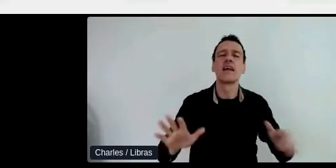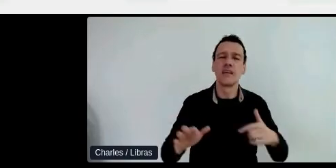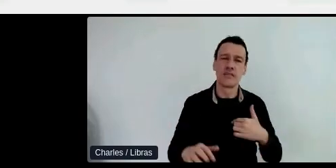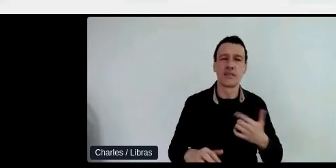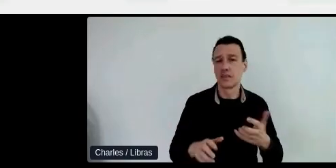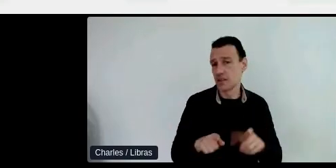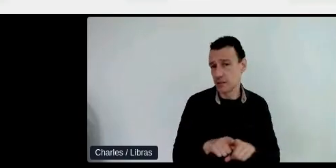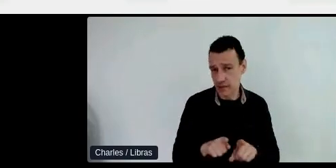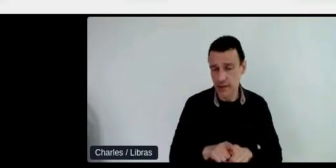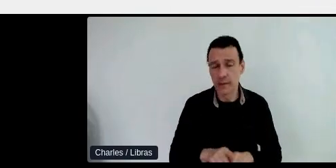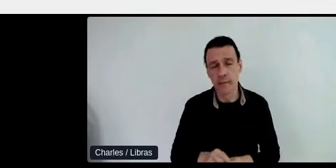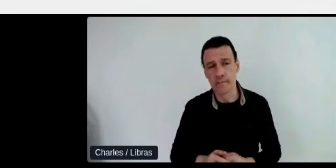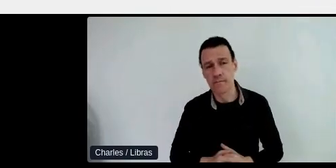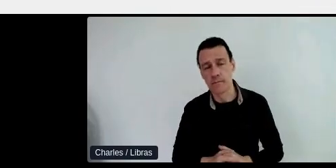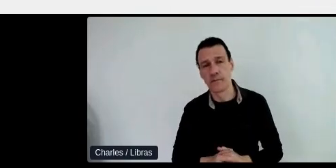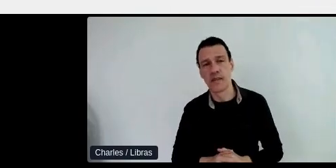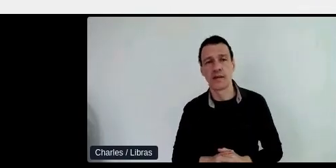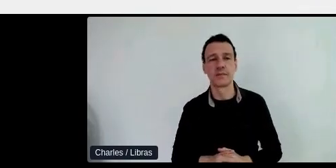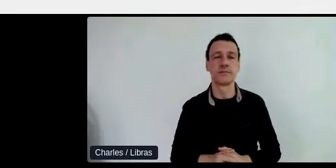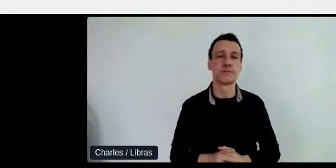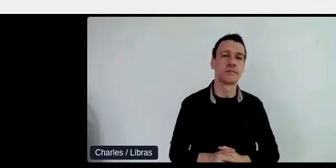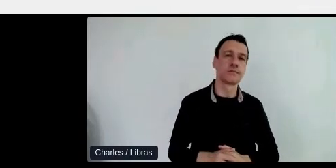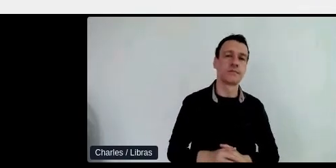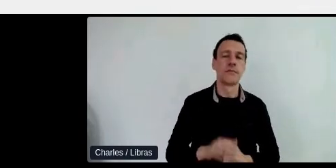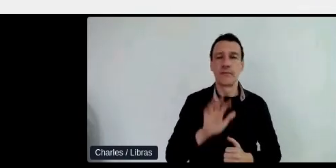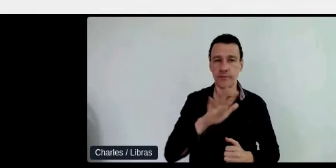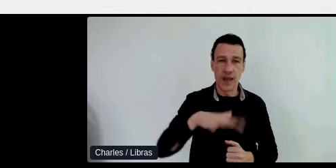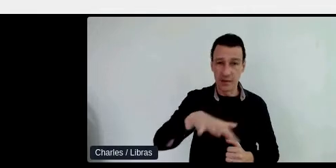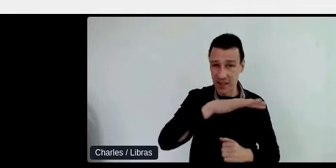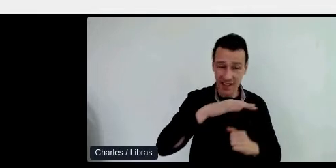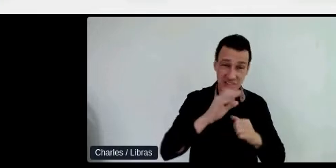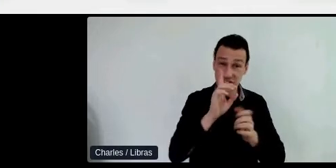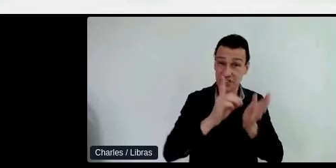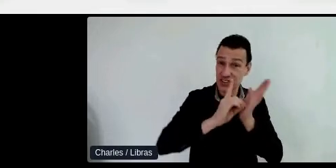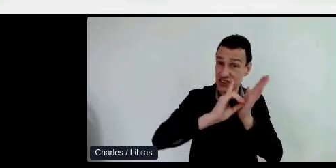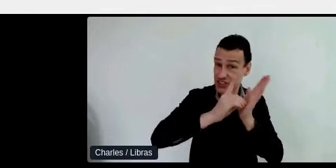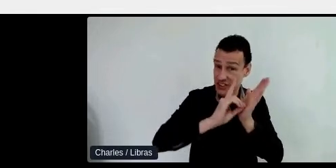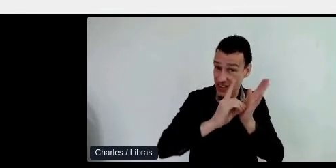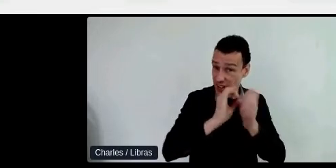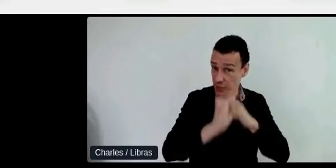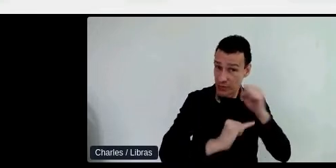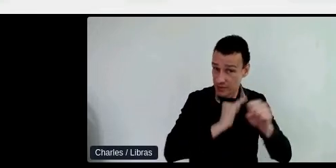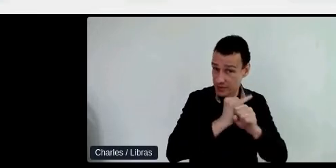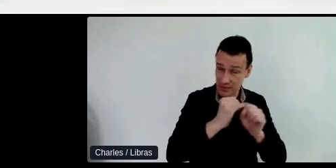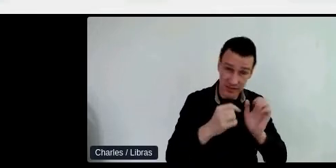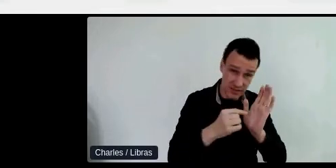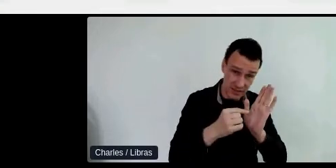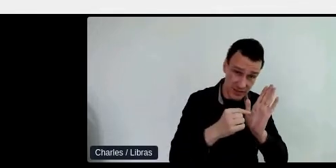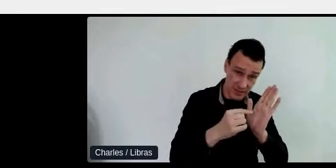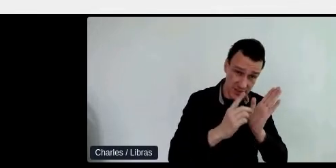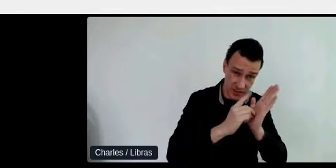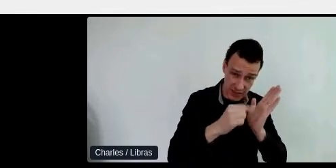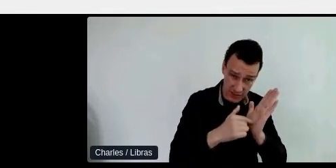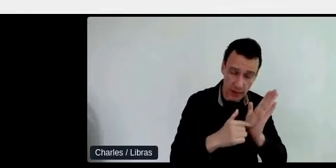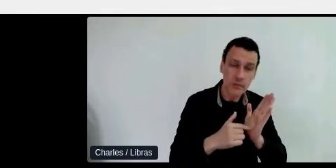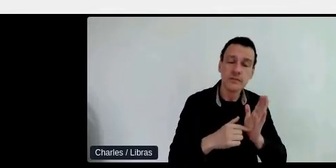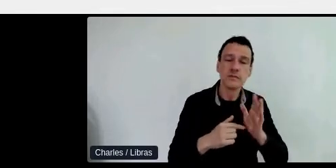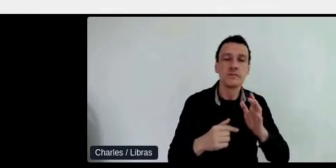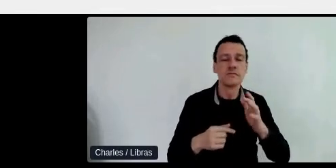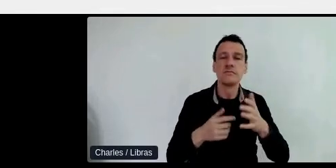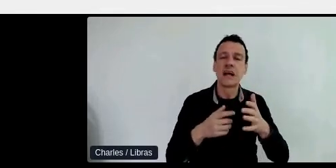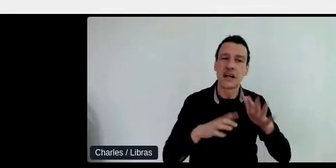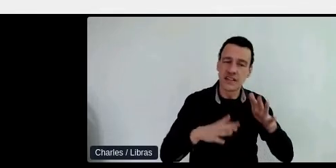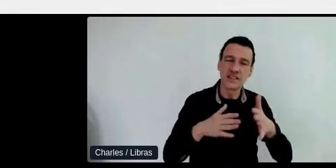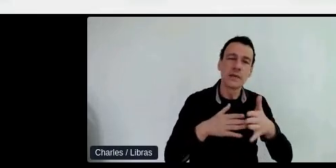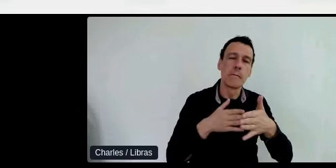também. Então, o ambiente digital é mais fácil de você remover uma barreira